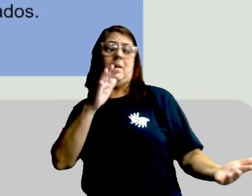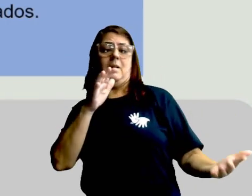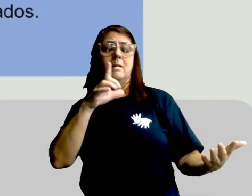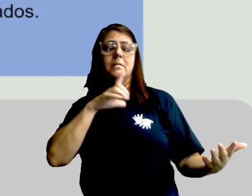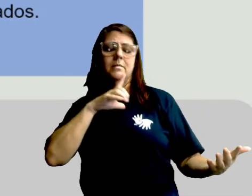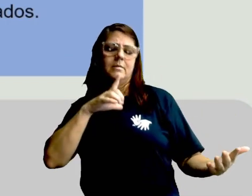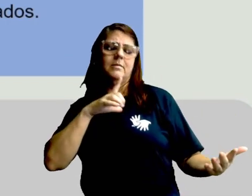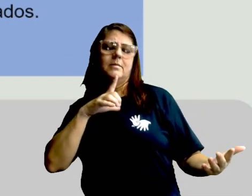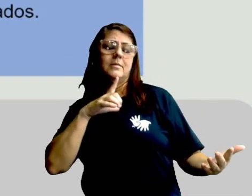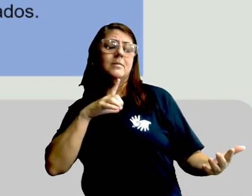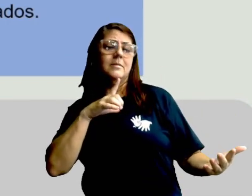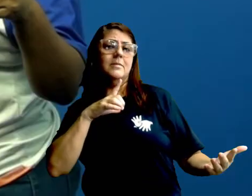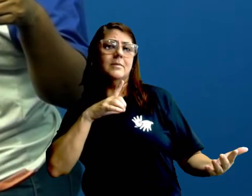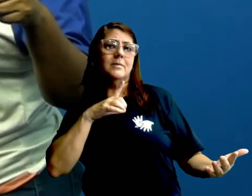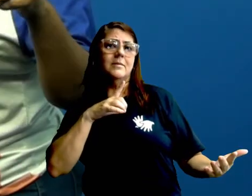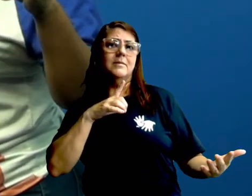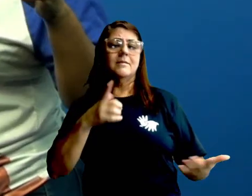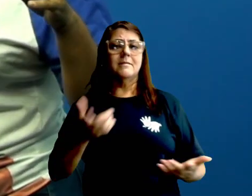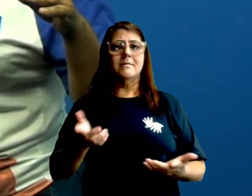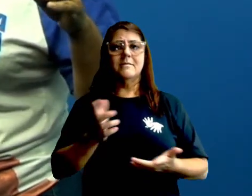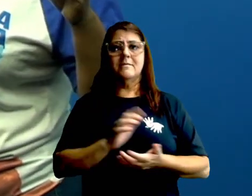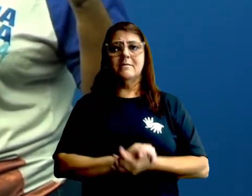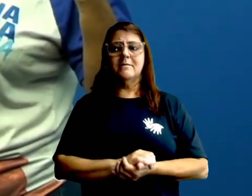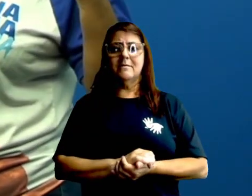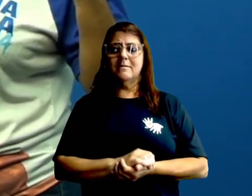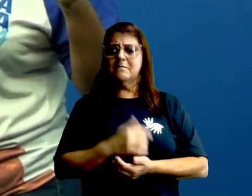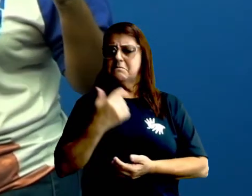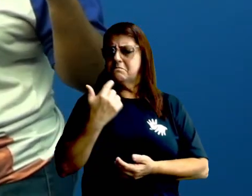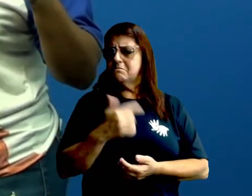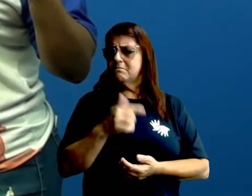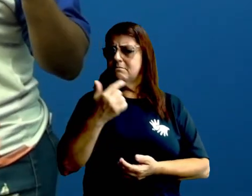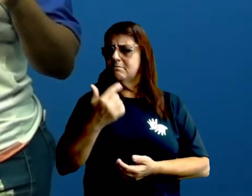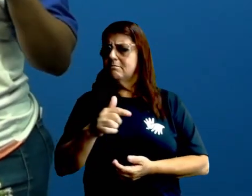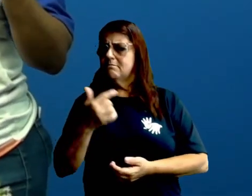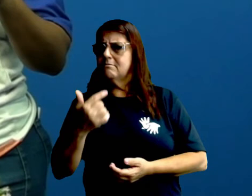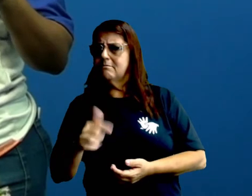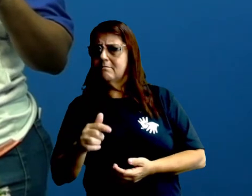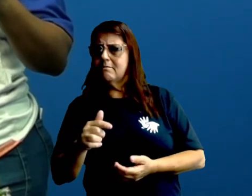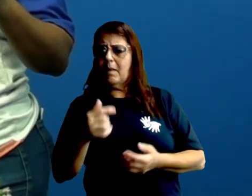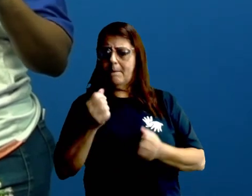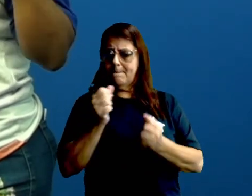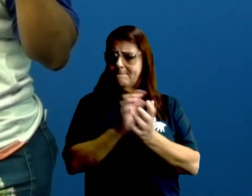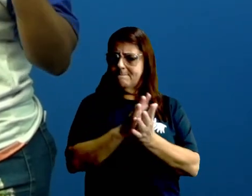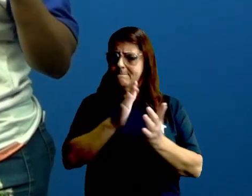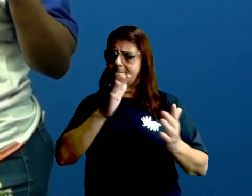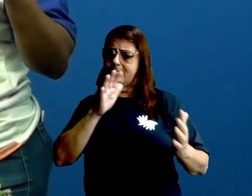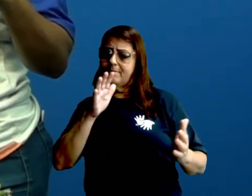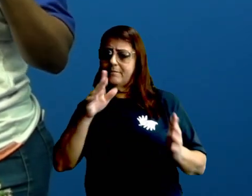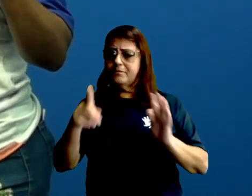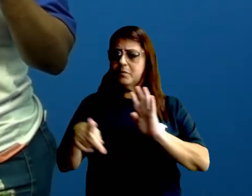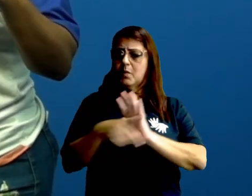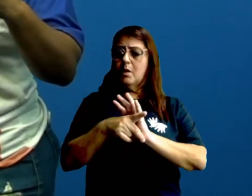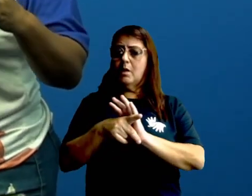Isso. Ou seja, olha para cá, são astros que não têm luz própria, tá certo? Não